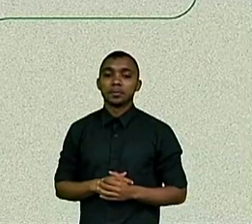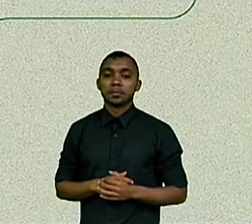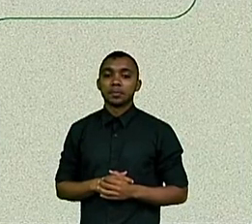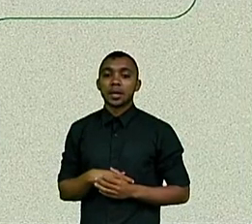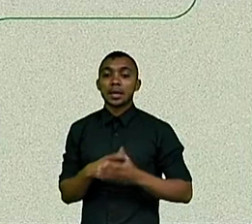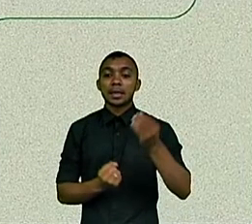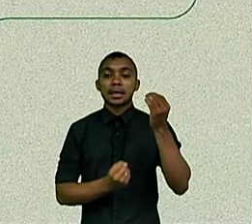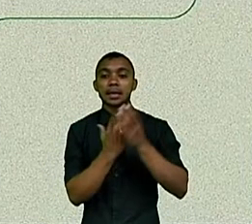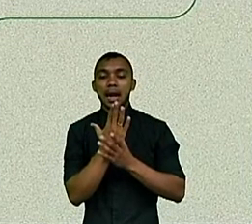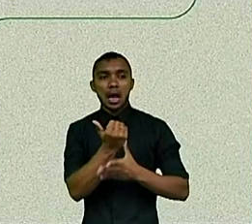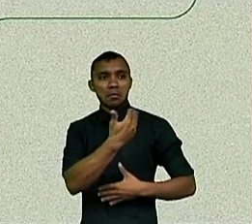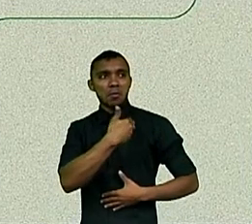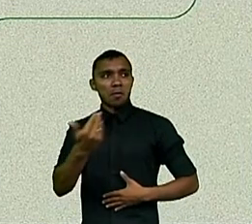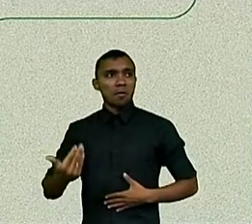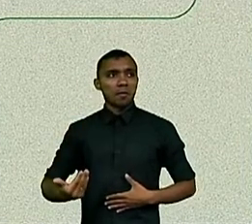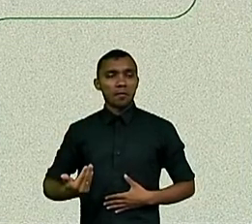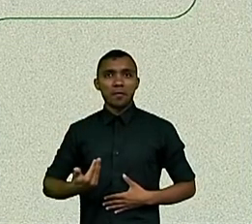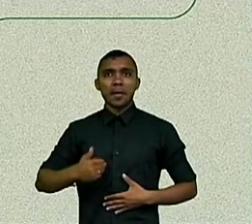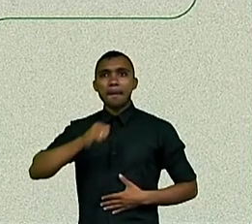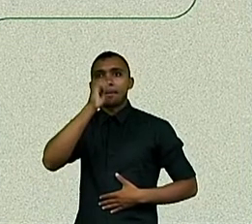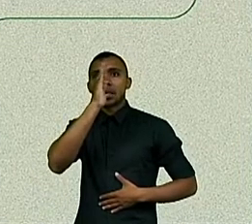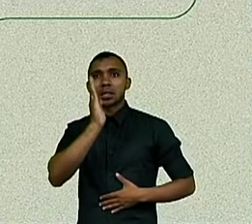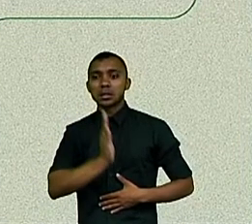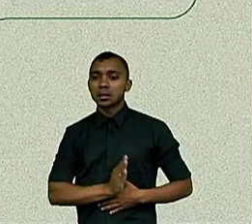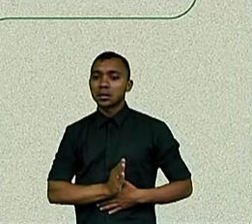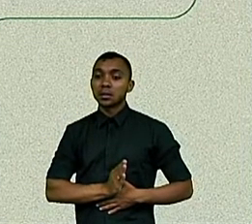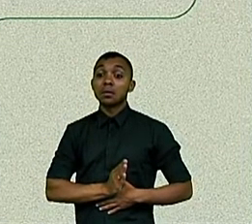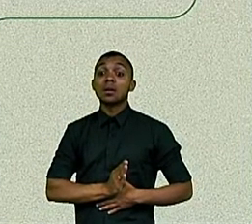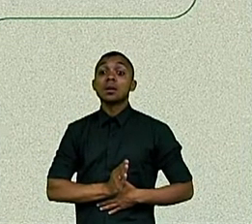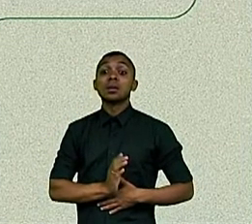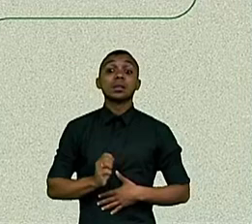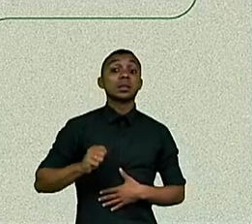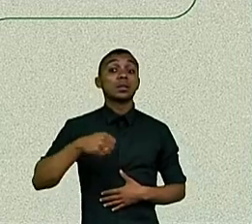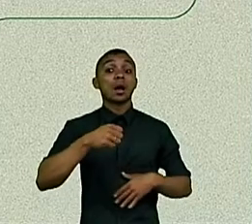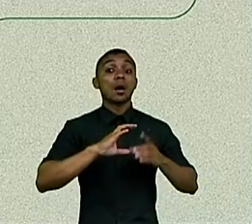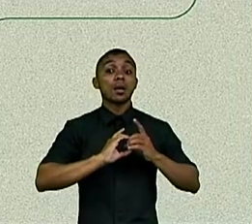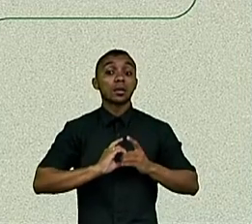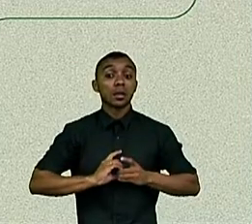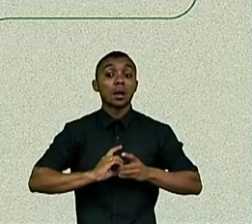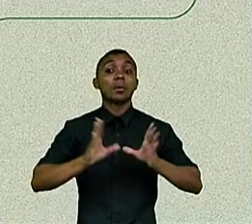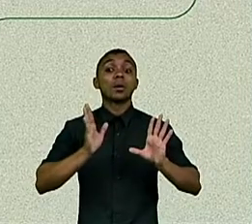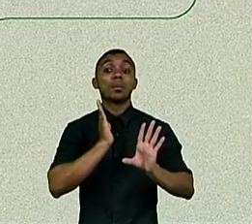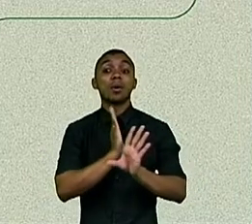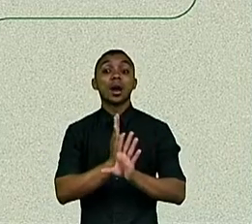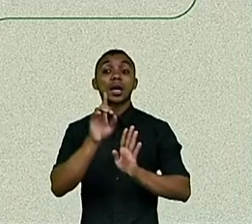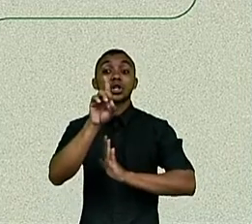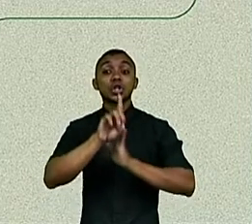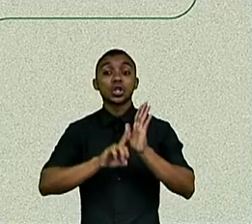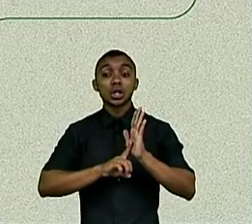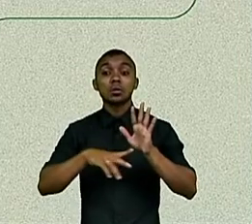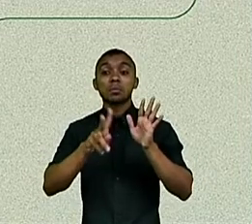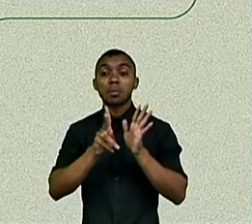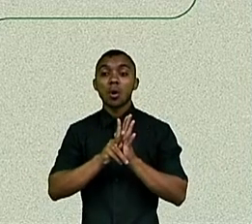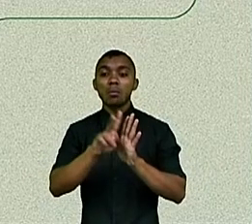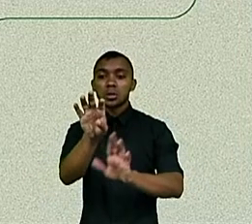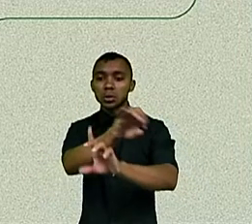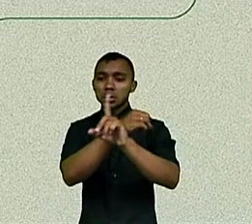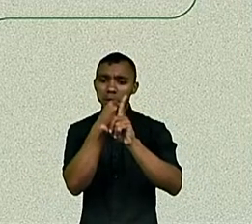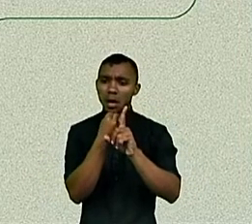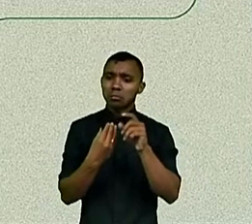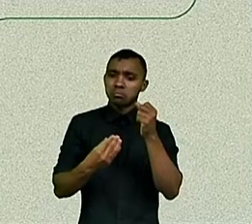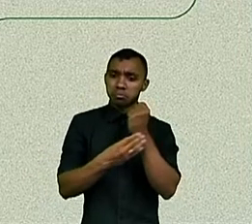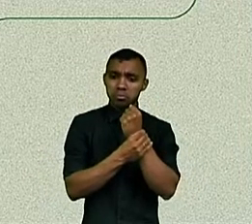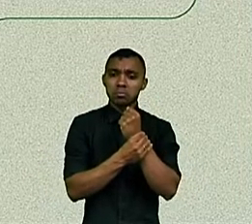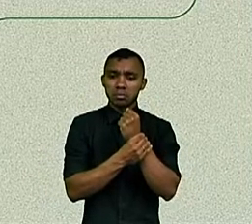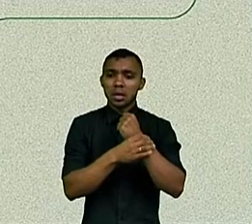estado democrático destinado a segurar o exercício dos direitos sociais e